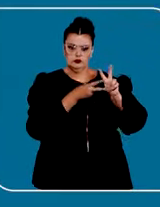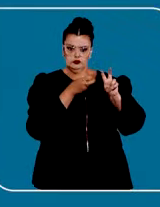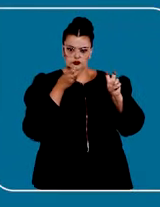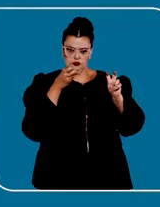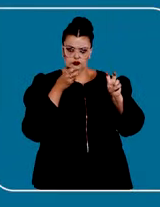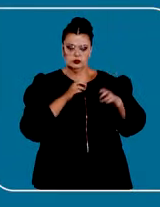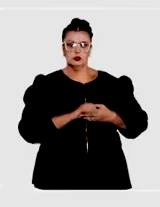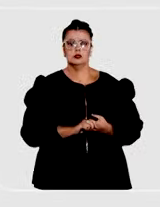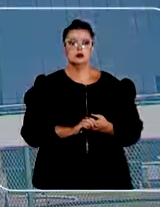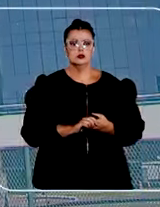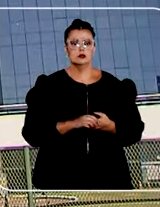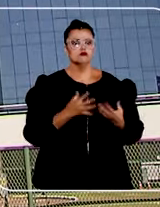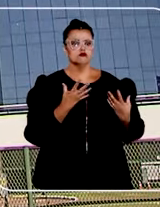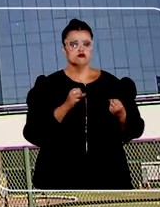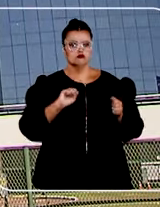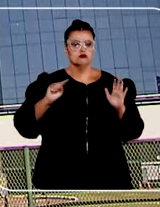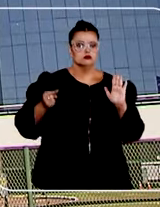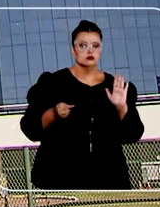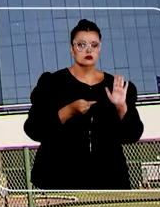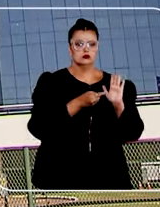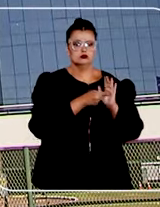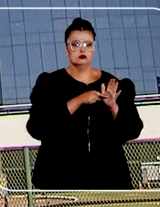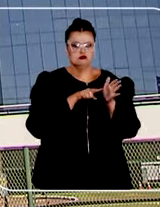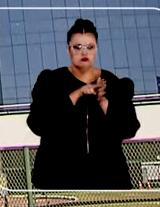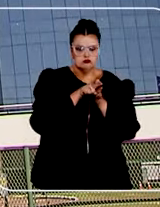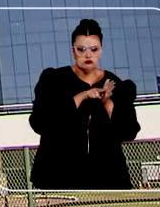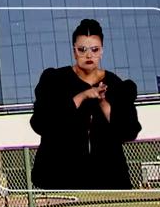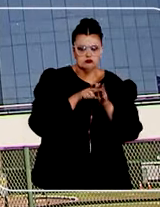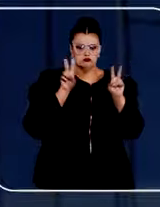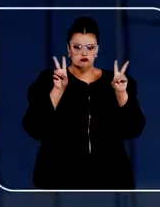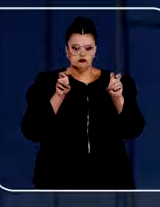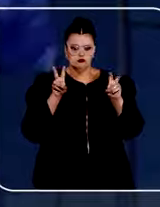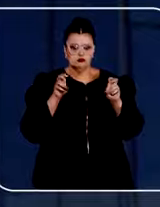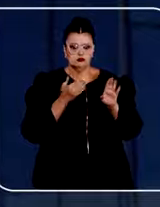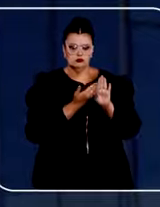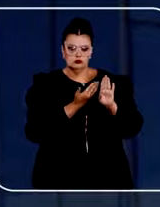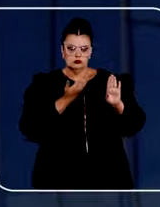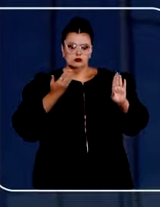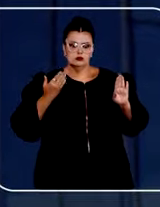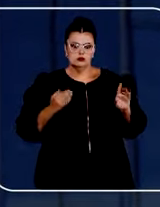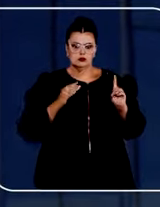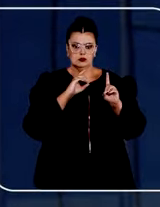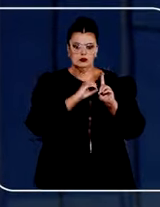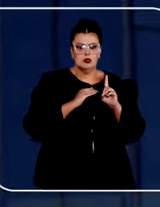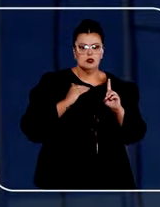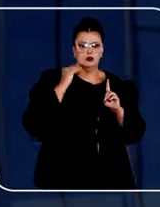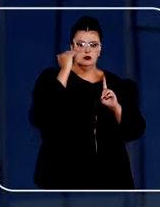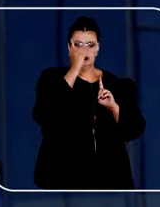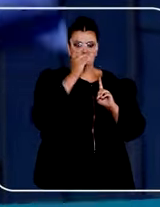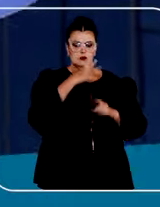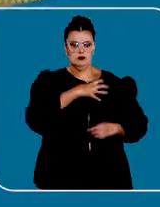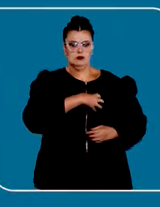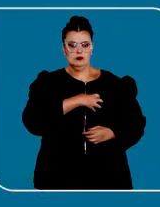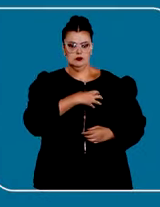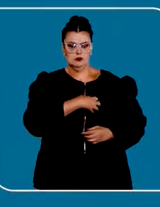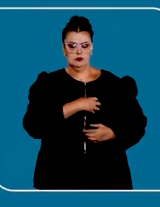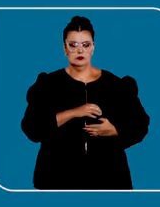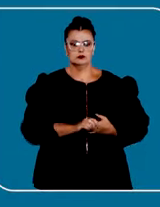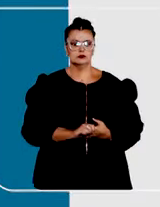indígenas recebida nova denúncia na operação faroeste e mantido afastamento de desembargadora da Justiça